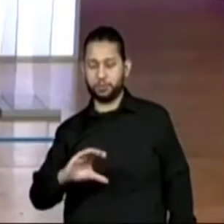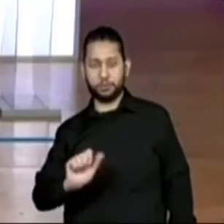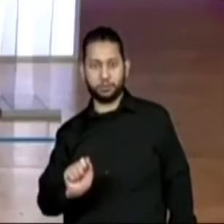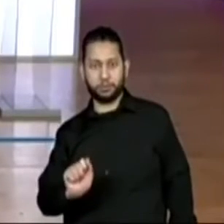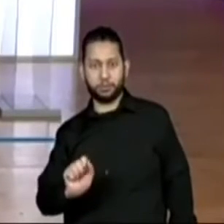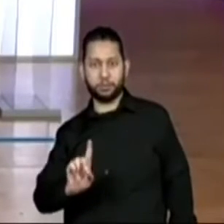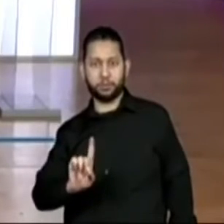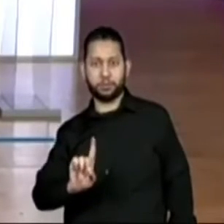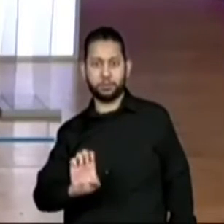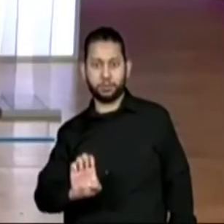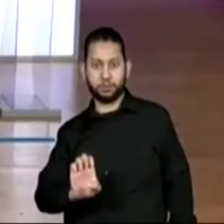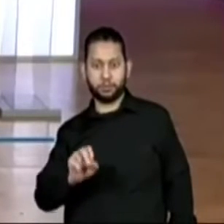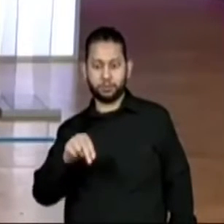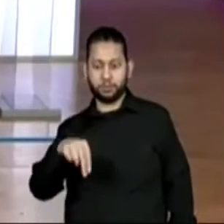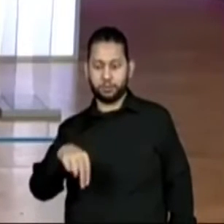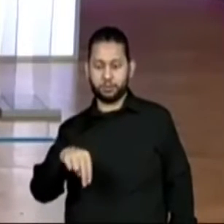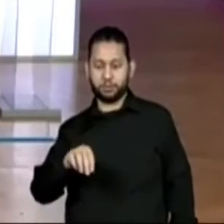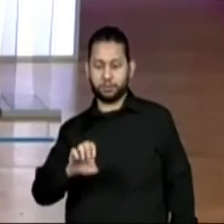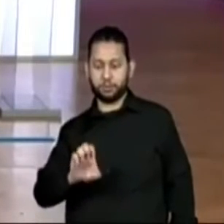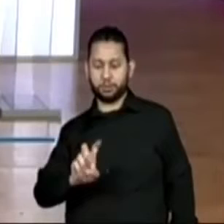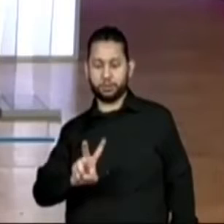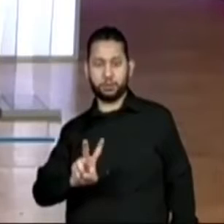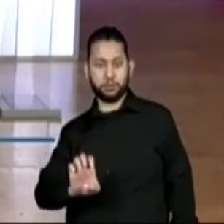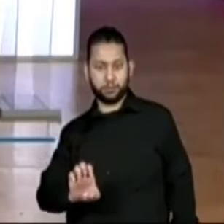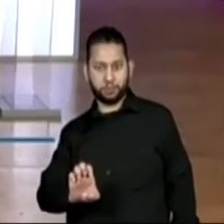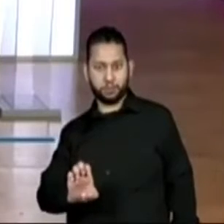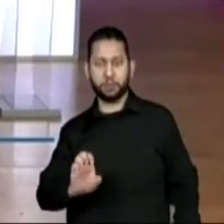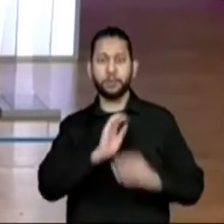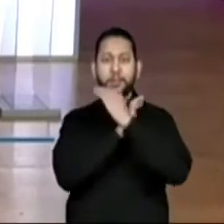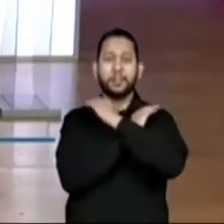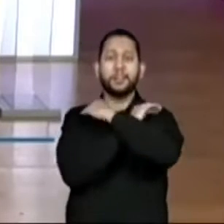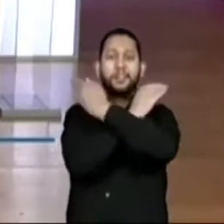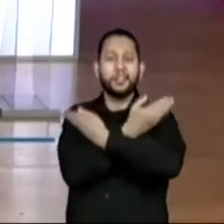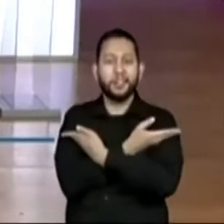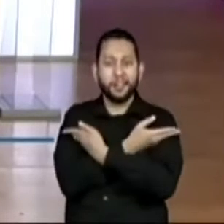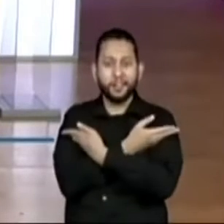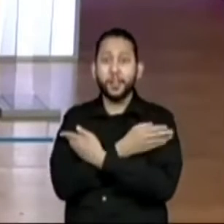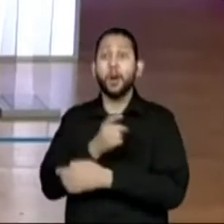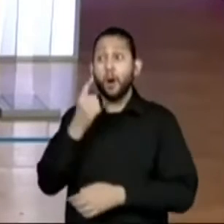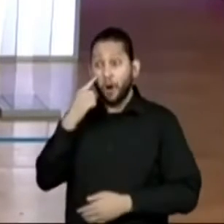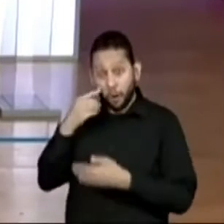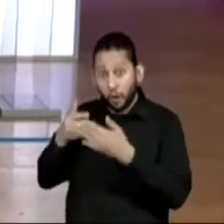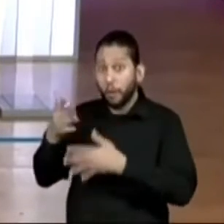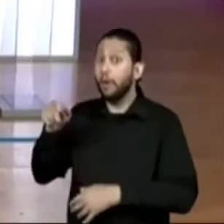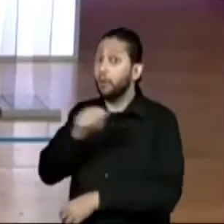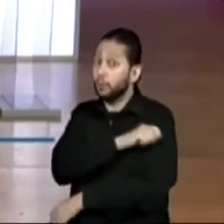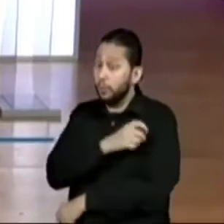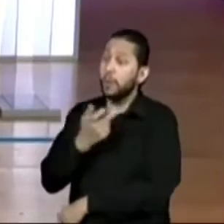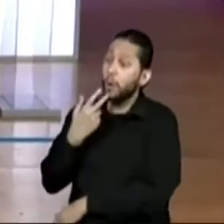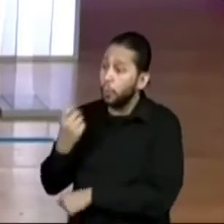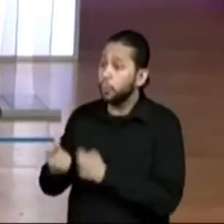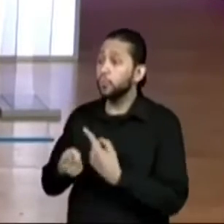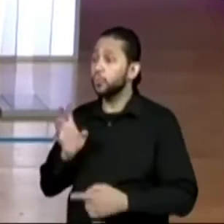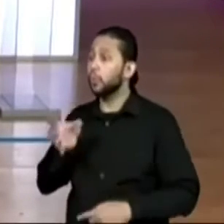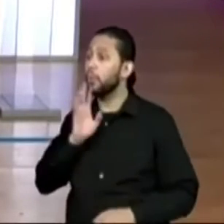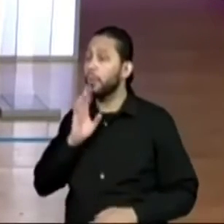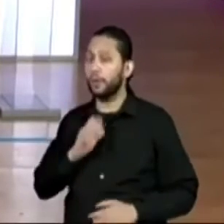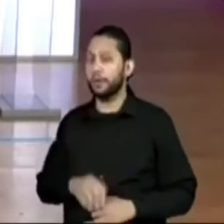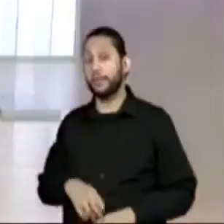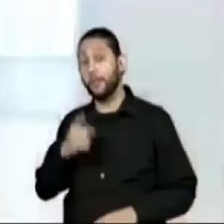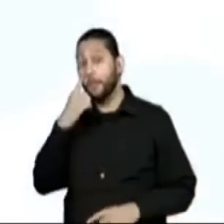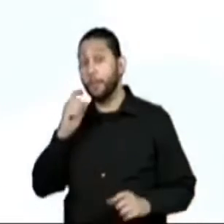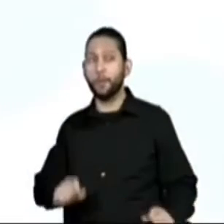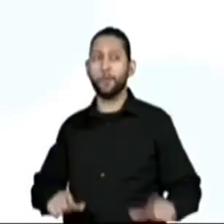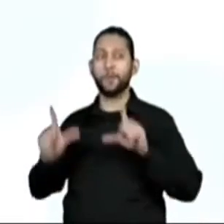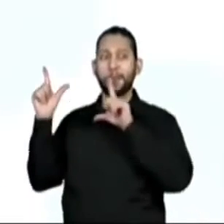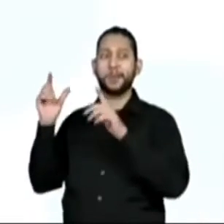da professora Célia também conhece. Então, vamos lá. O oráculo vai colocar agora na telinha a imagem